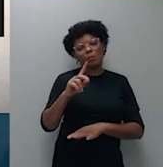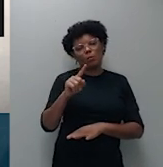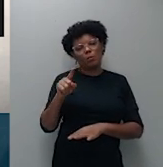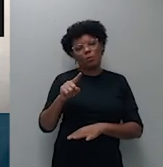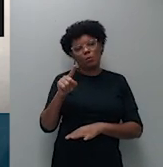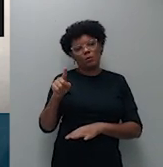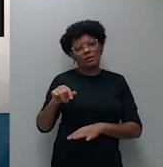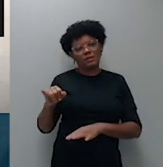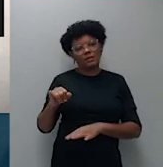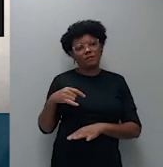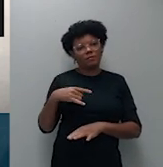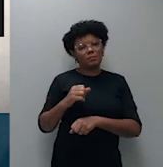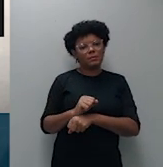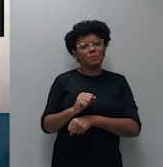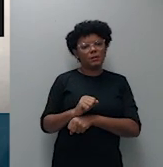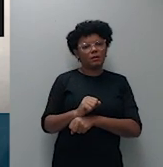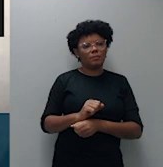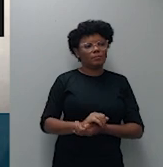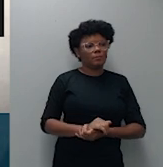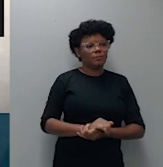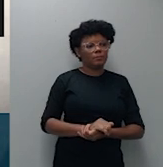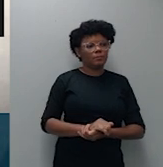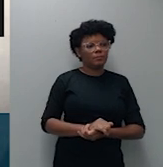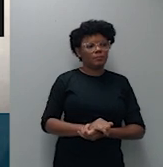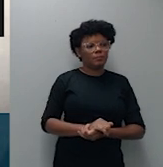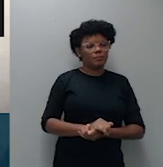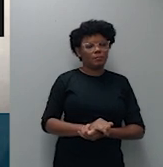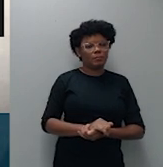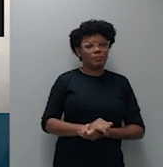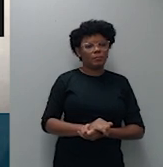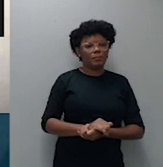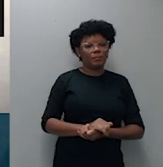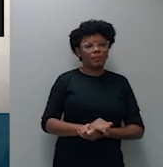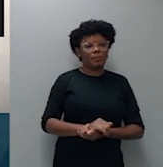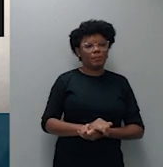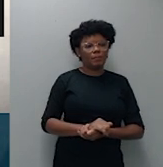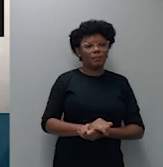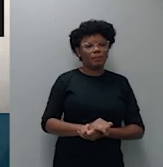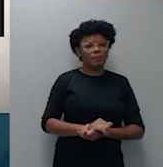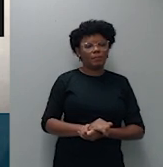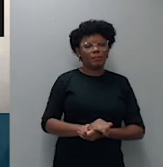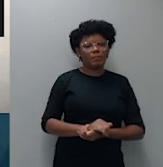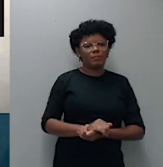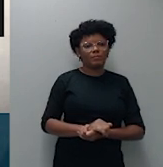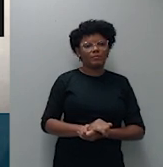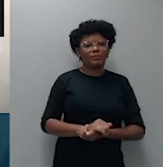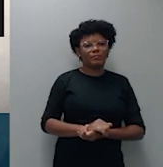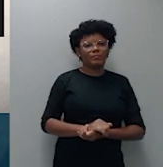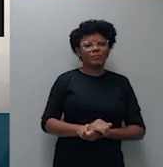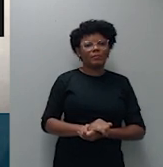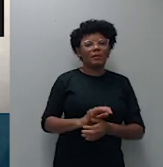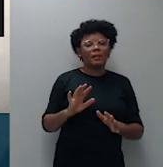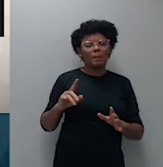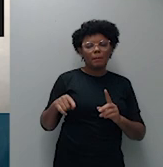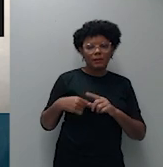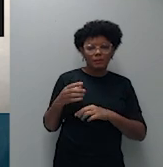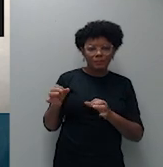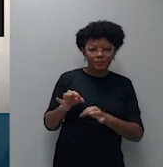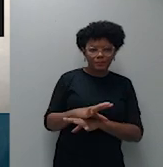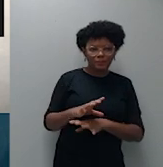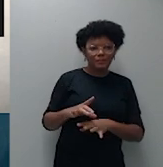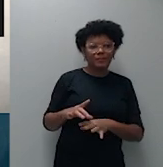vamos aguardar Eu só fui informado agora e pensei que poderíamos resolver